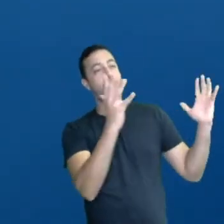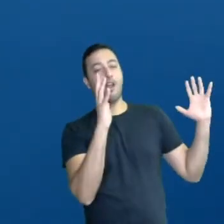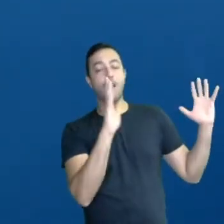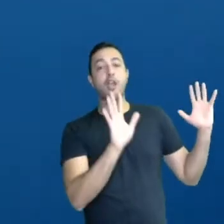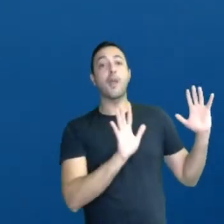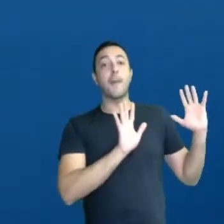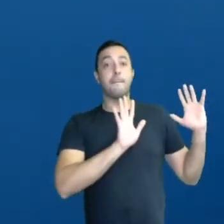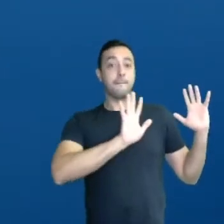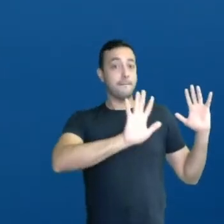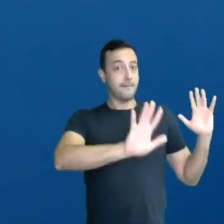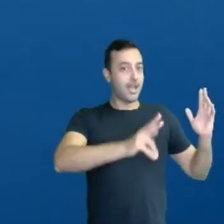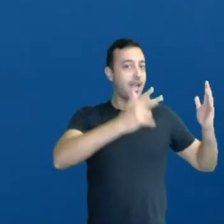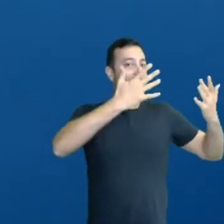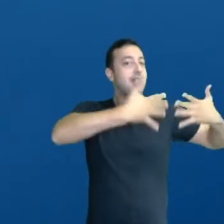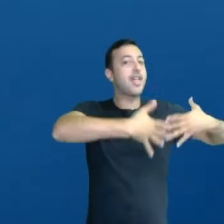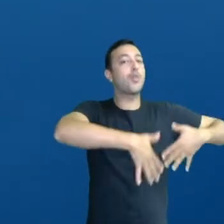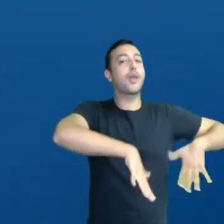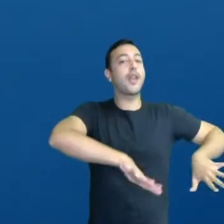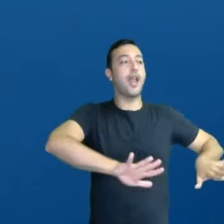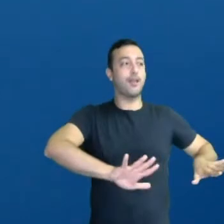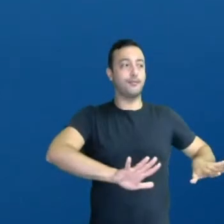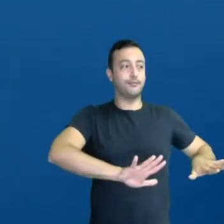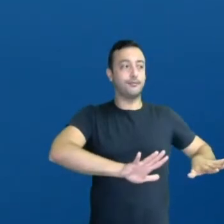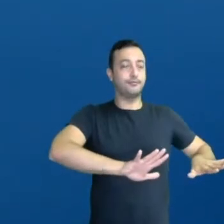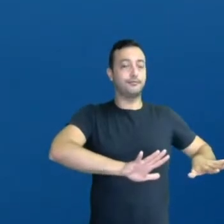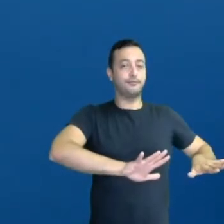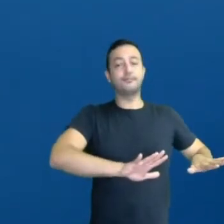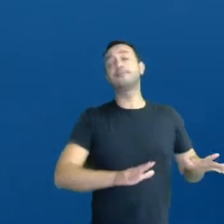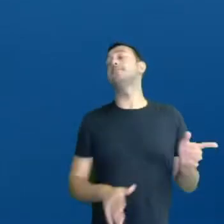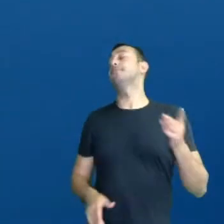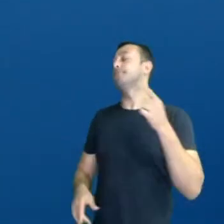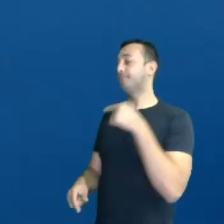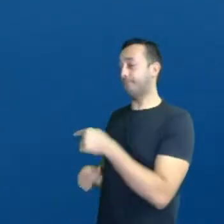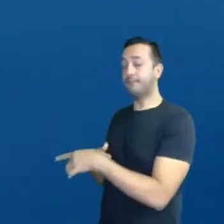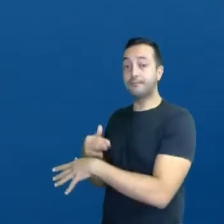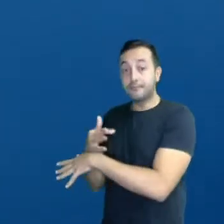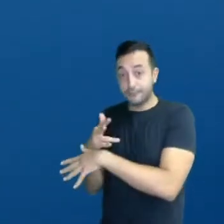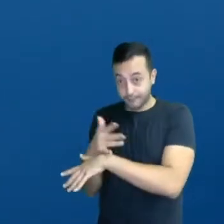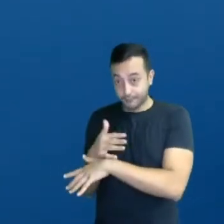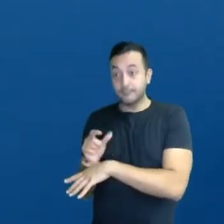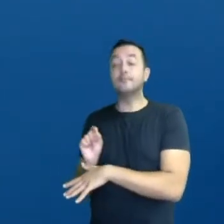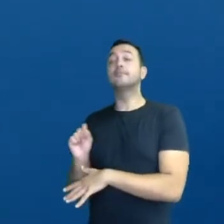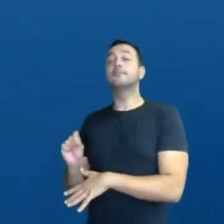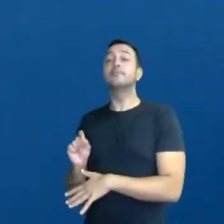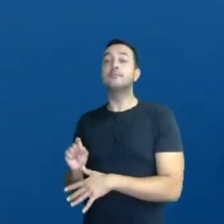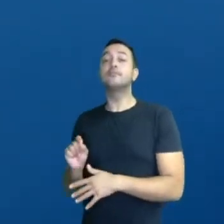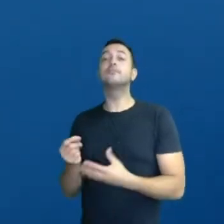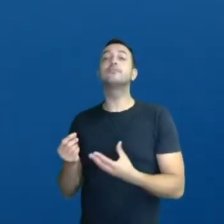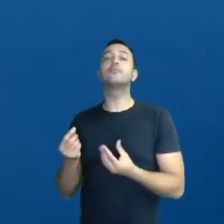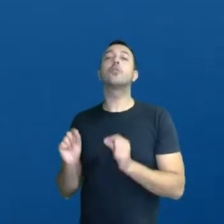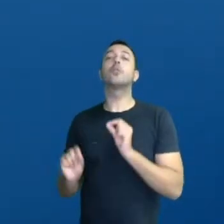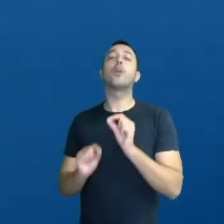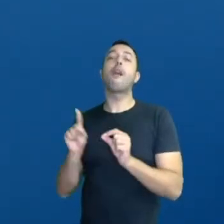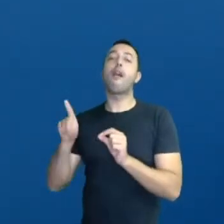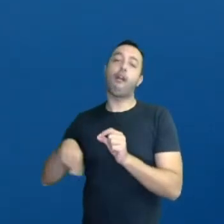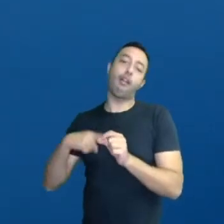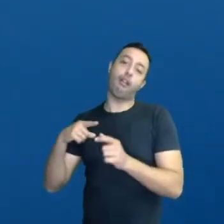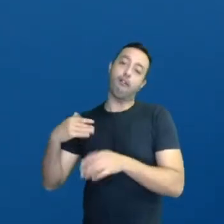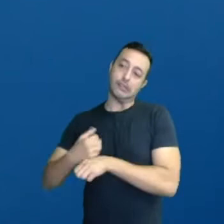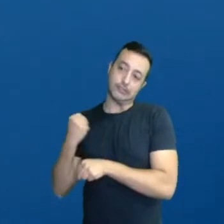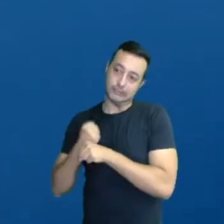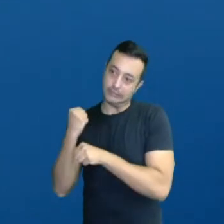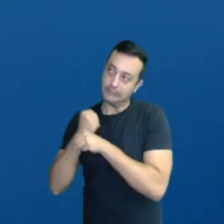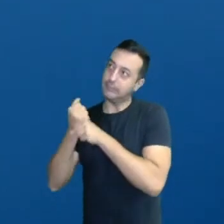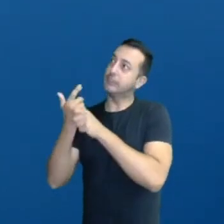com aspectos naturais, tá? E a zona urbana tem muito dedo do homem, né?